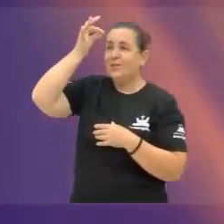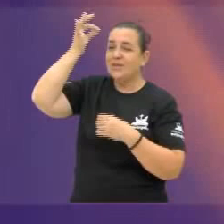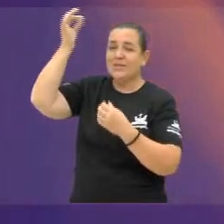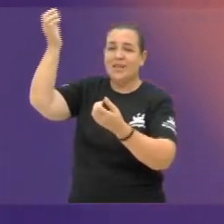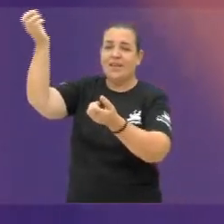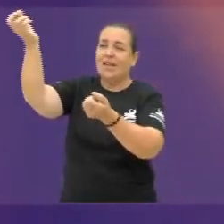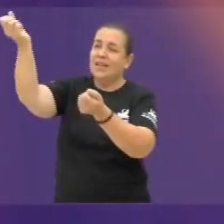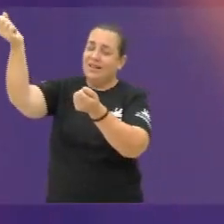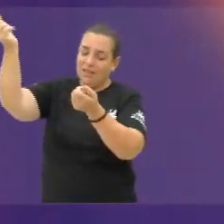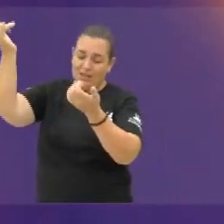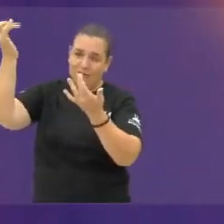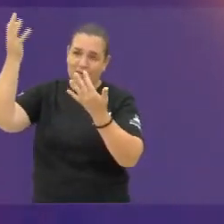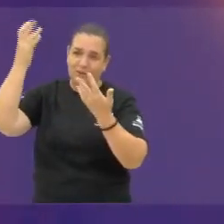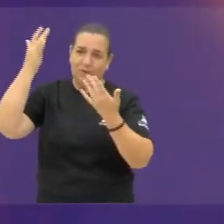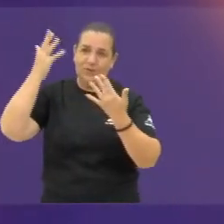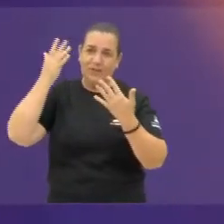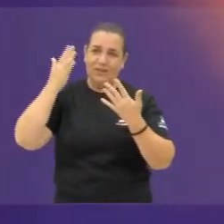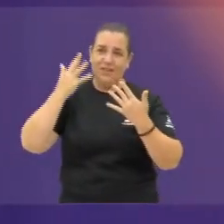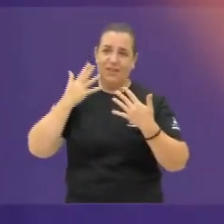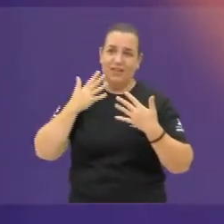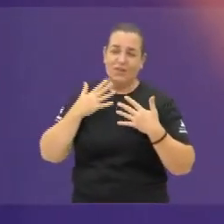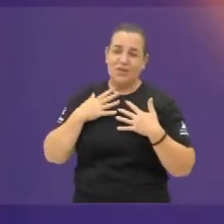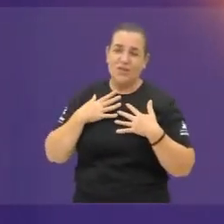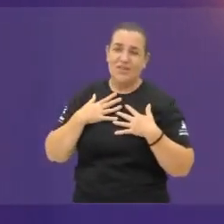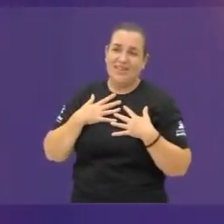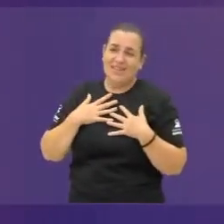Espírito Santo, vinde